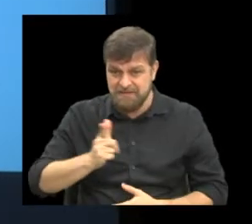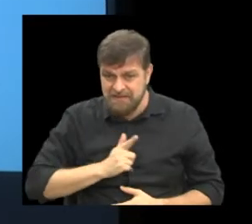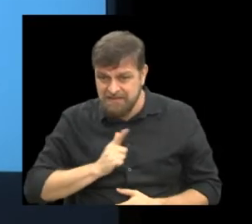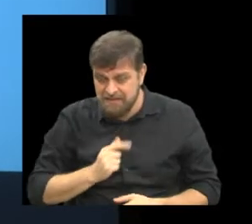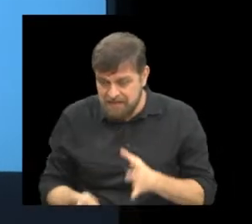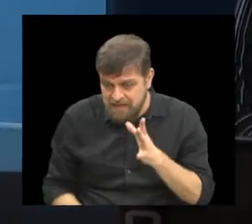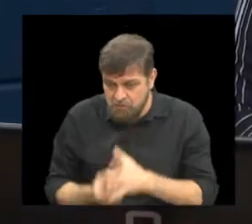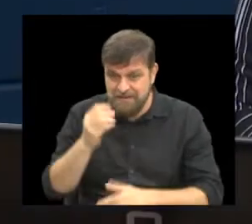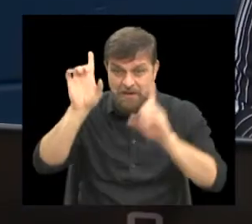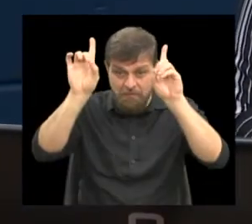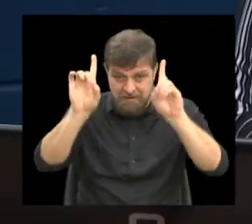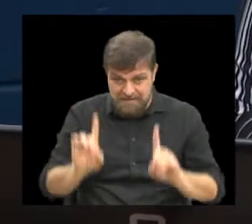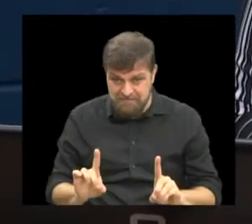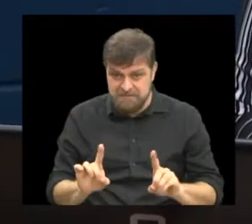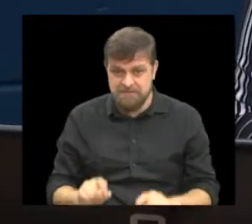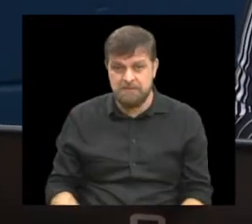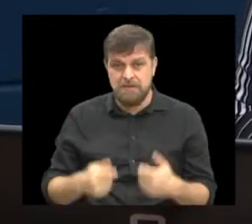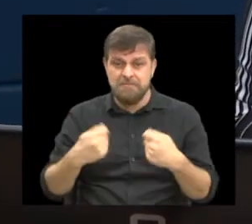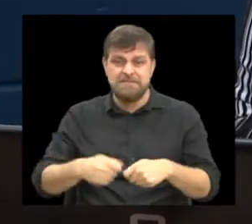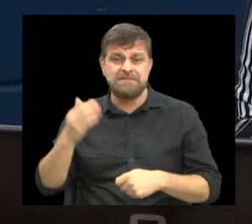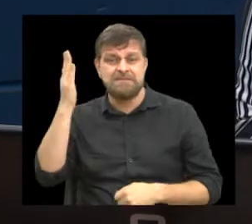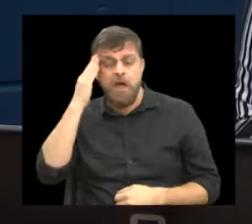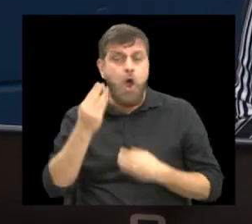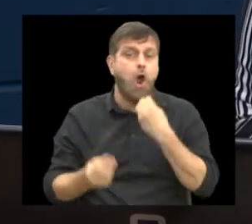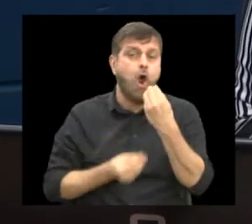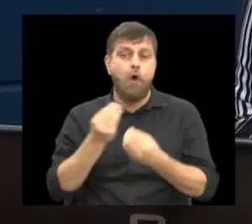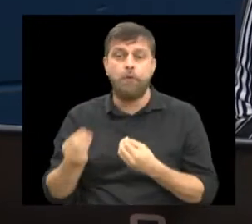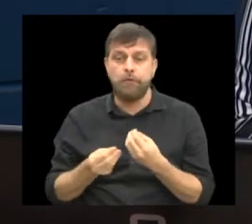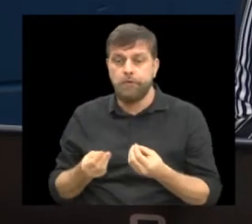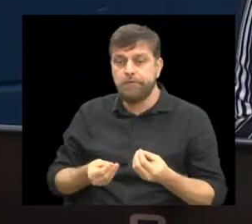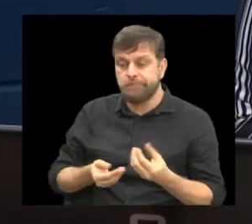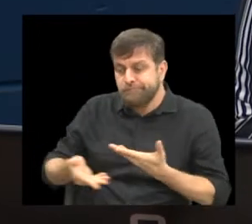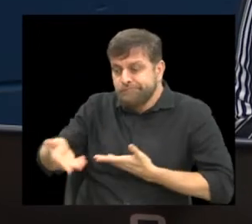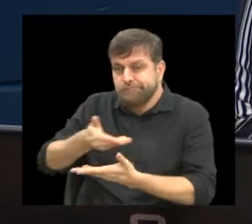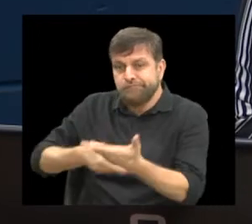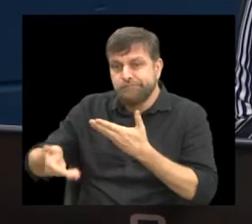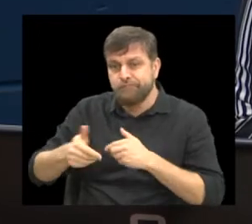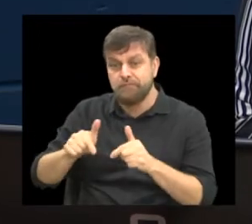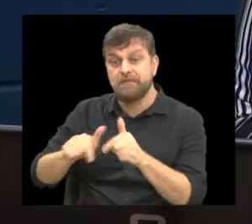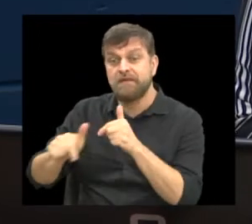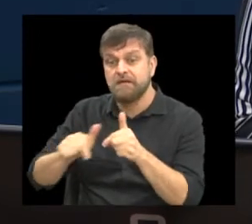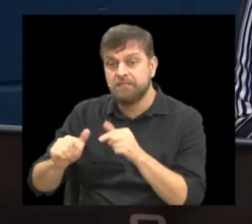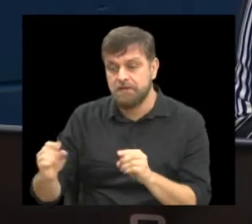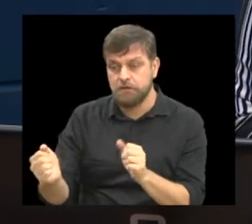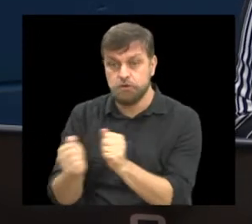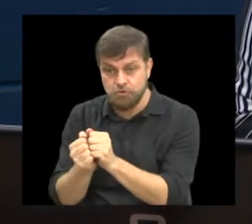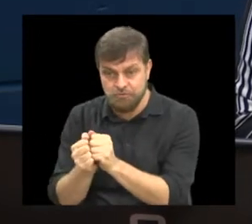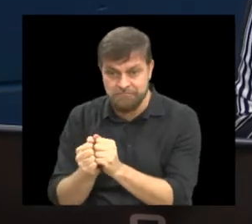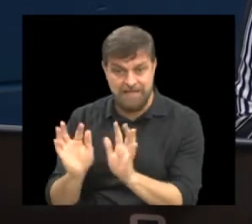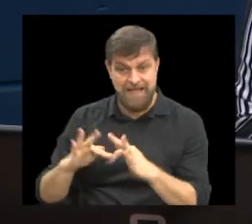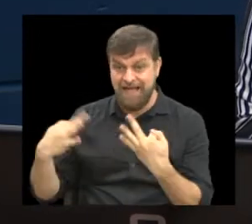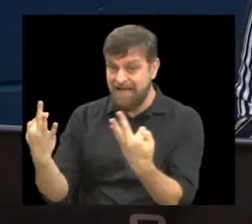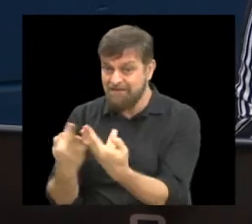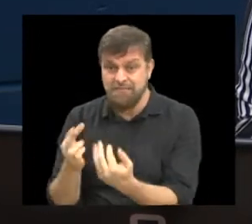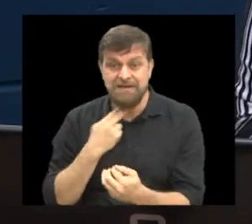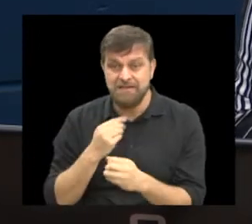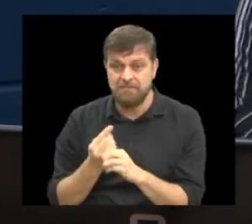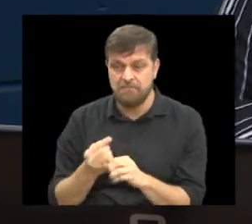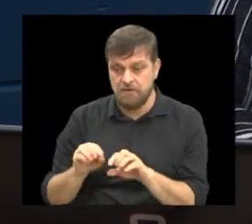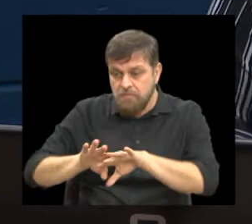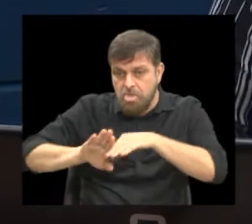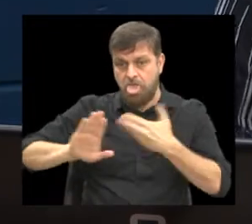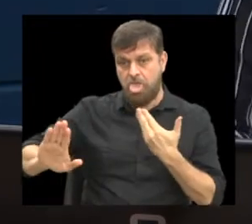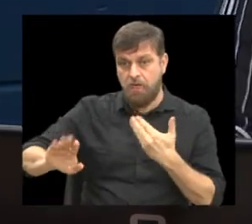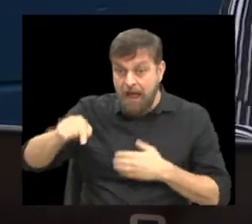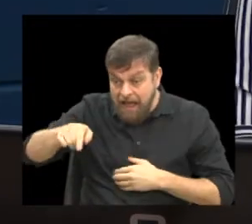de deficiência, eu preciso saber trabalhar com ela. E se você não trabalha com a família, essa família acaba não